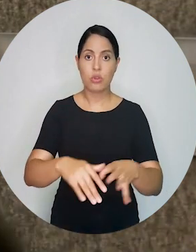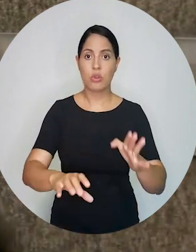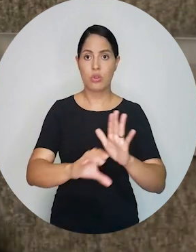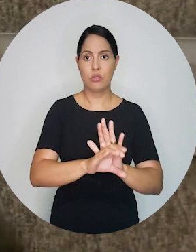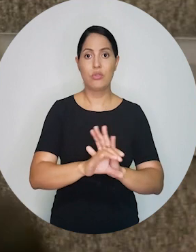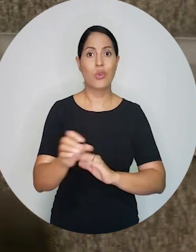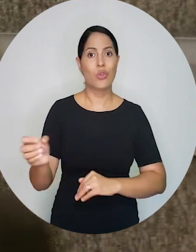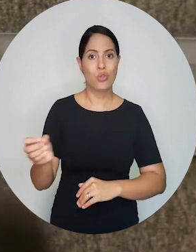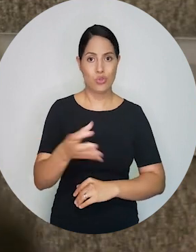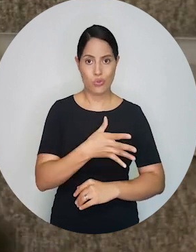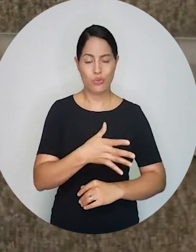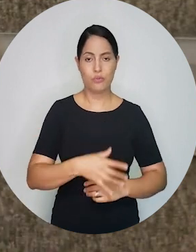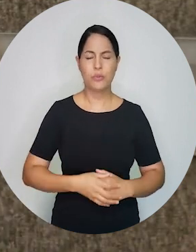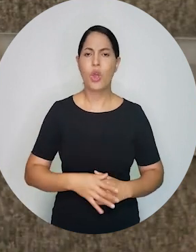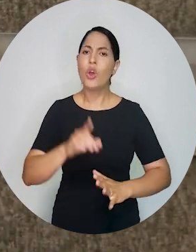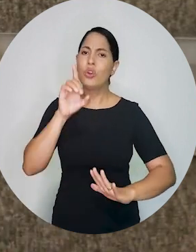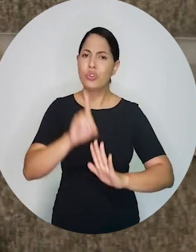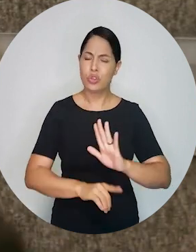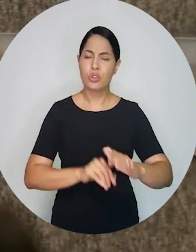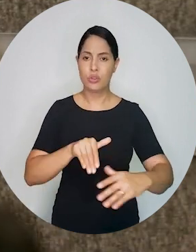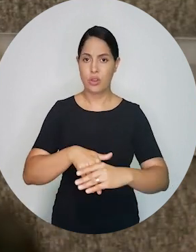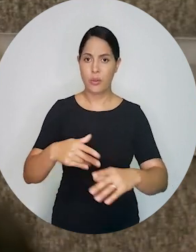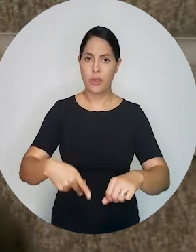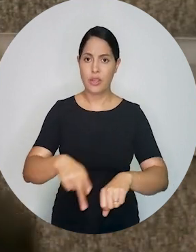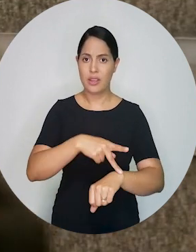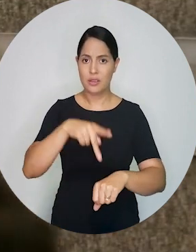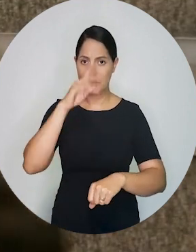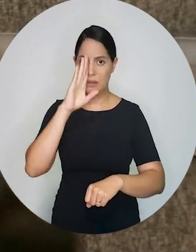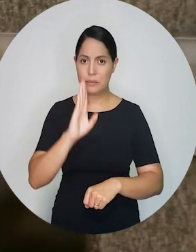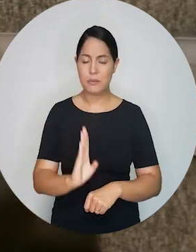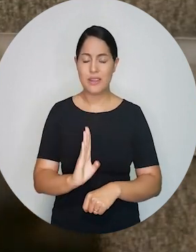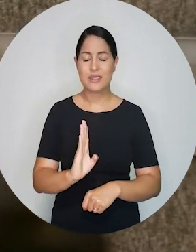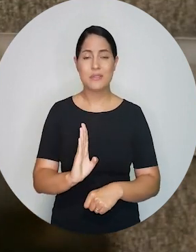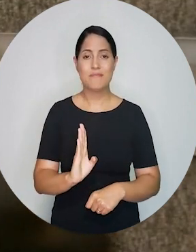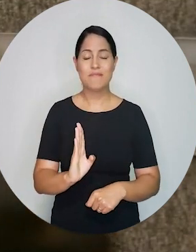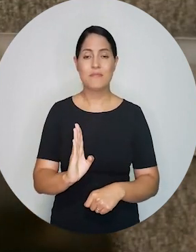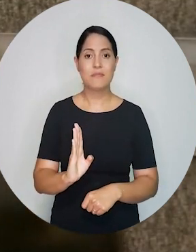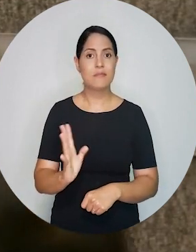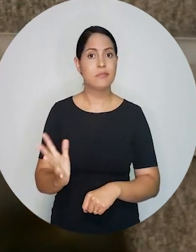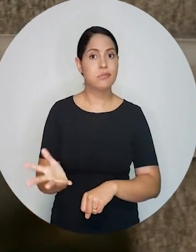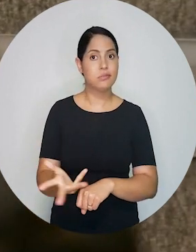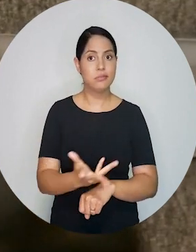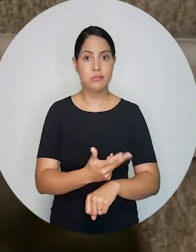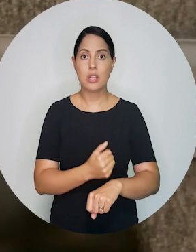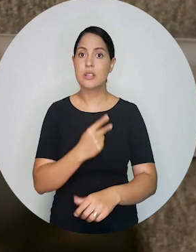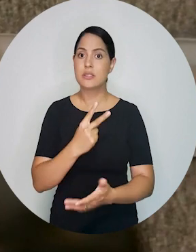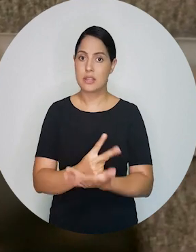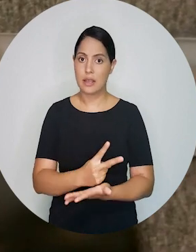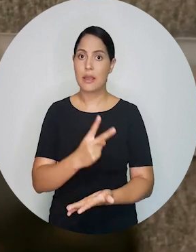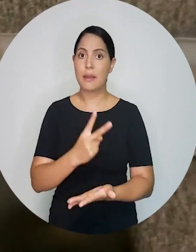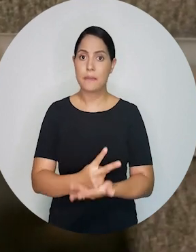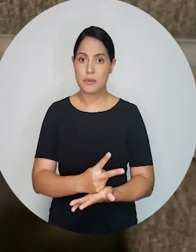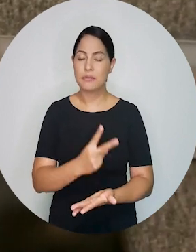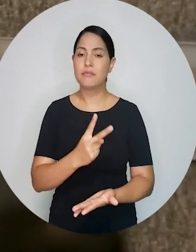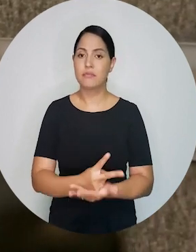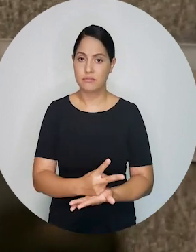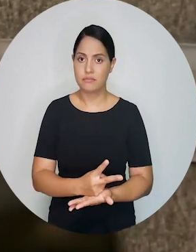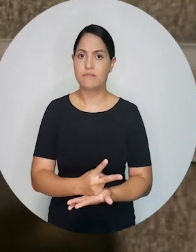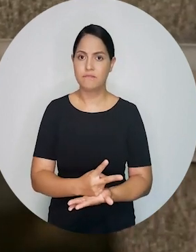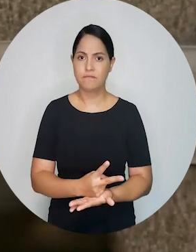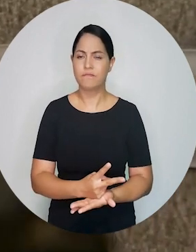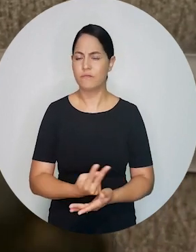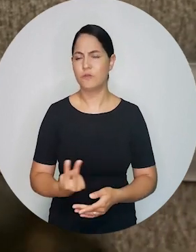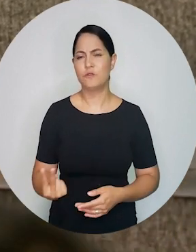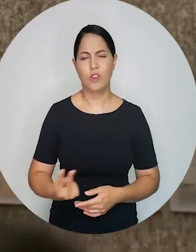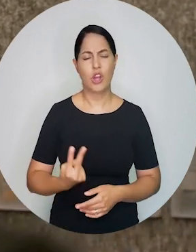eu desejo me dedicar hoje, é o novo Código Eleitoral brasileiro. O direito eleitoral